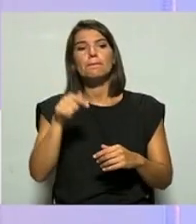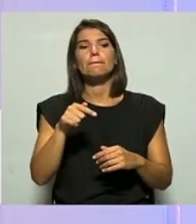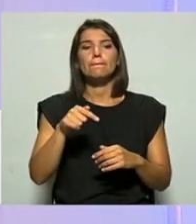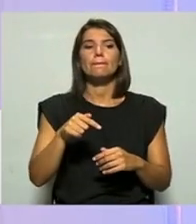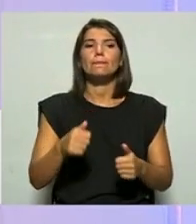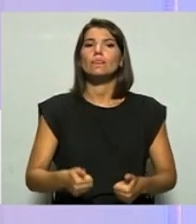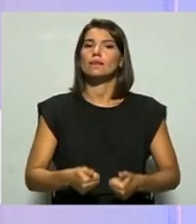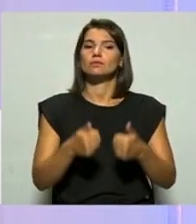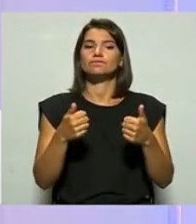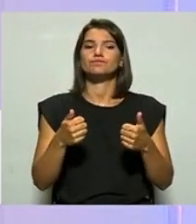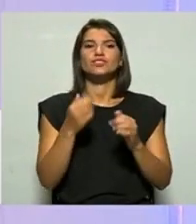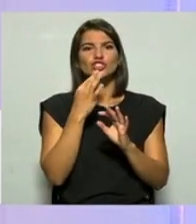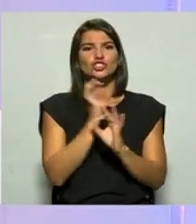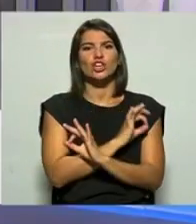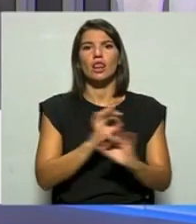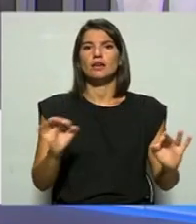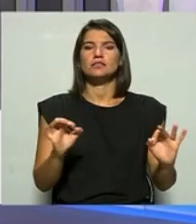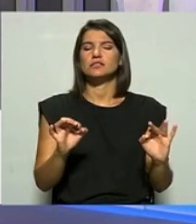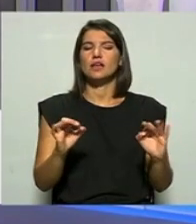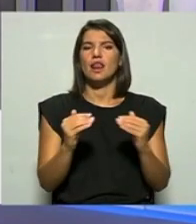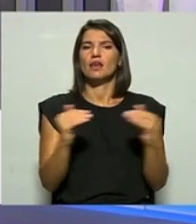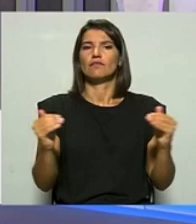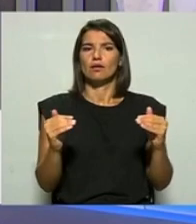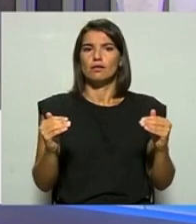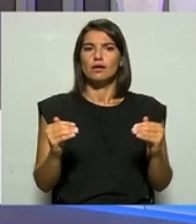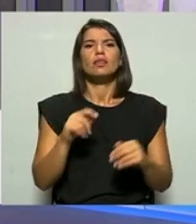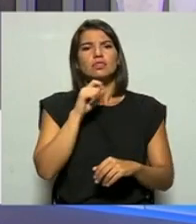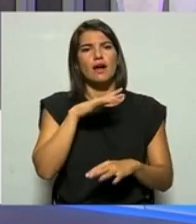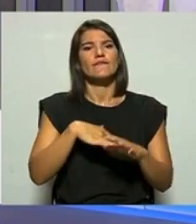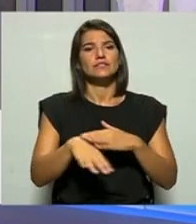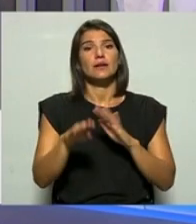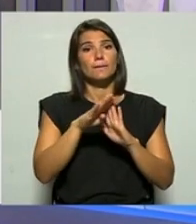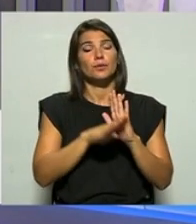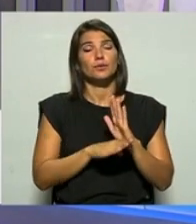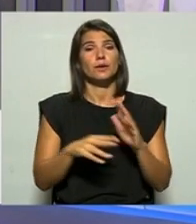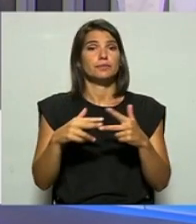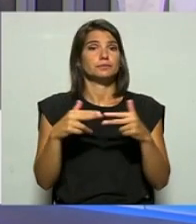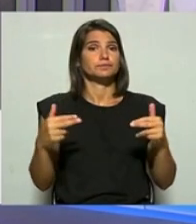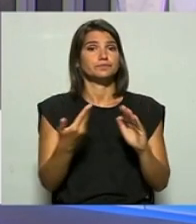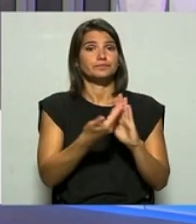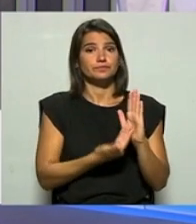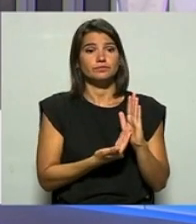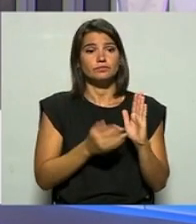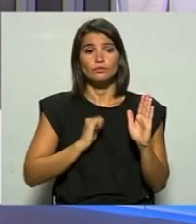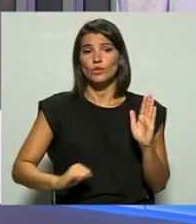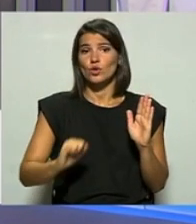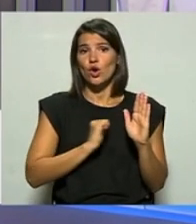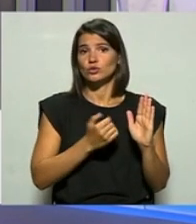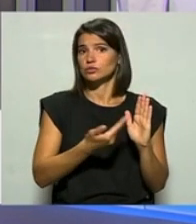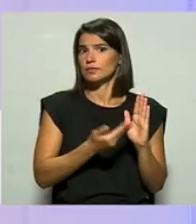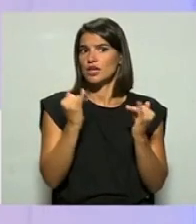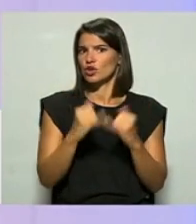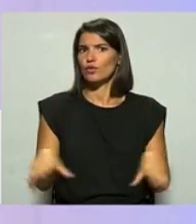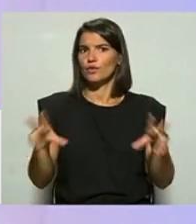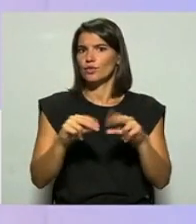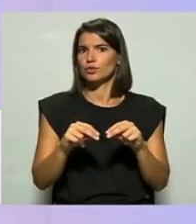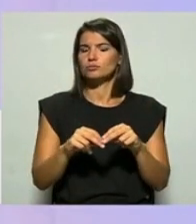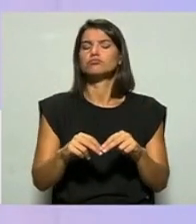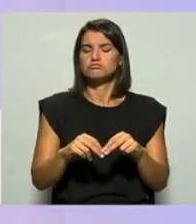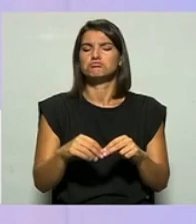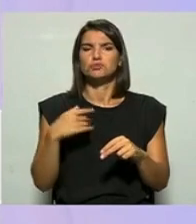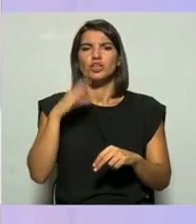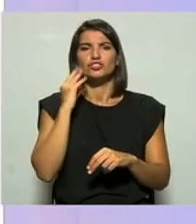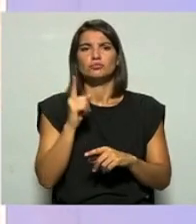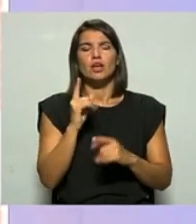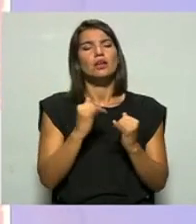e um serviço de excelência E isto é possível fazer com problema alto aqui de nosso elevador nós estamos querendo